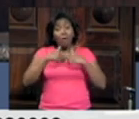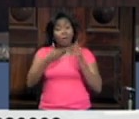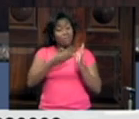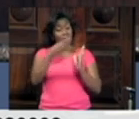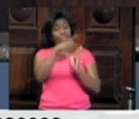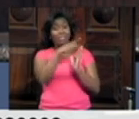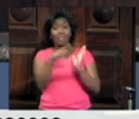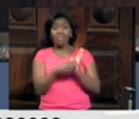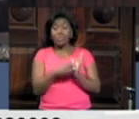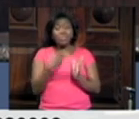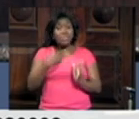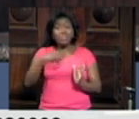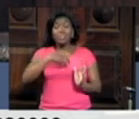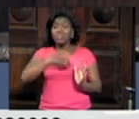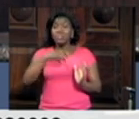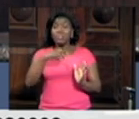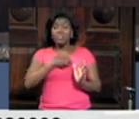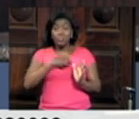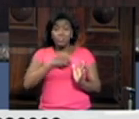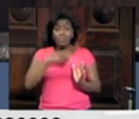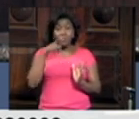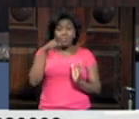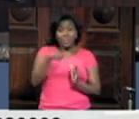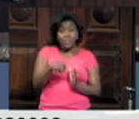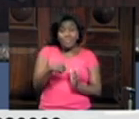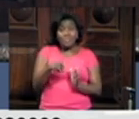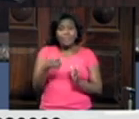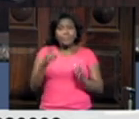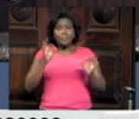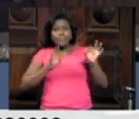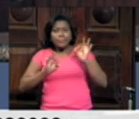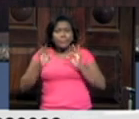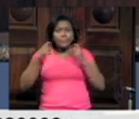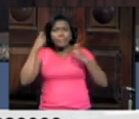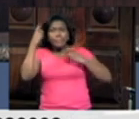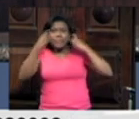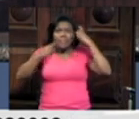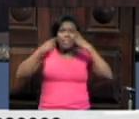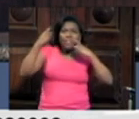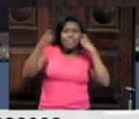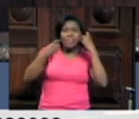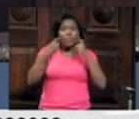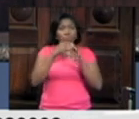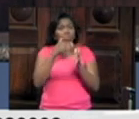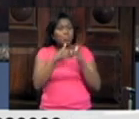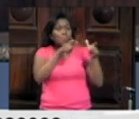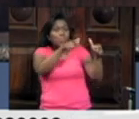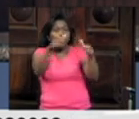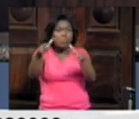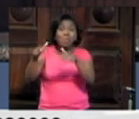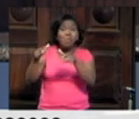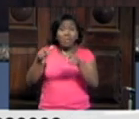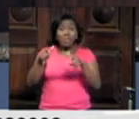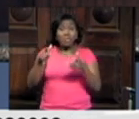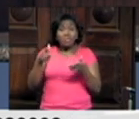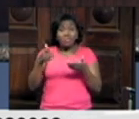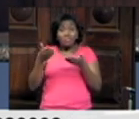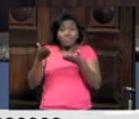decreto, porque não tem sentido você apertar o cinto em todos os lugares e deixar